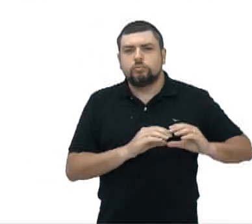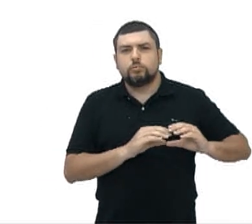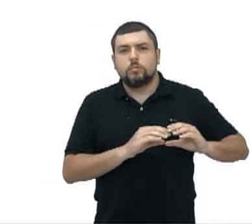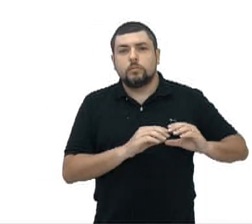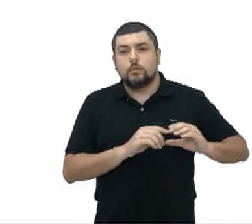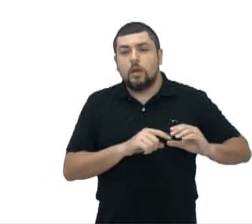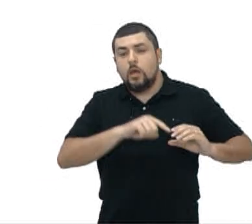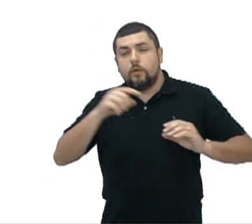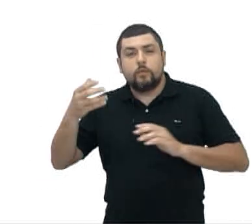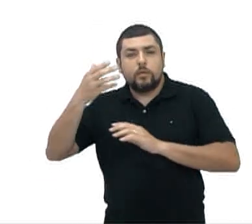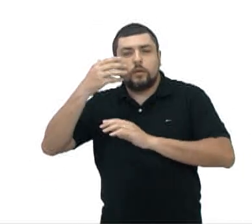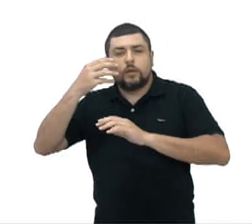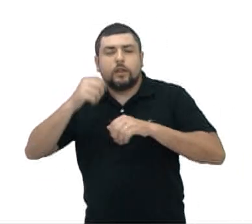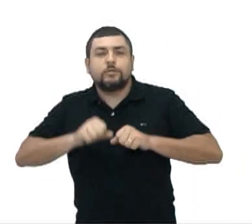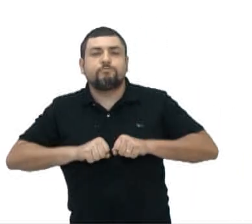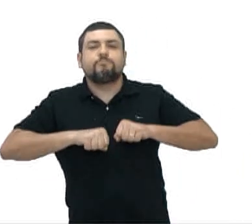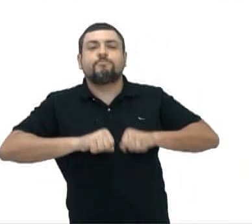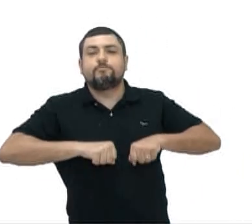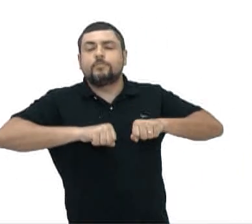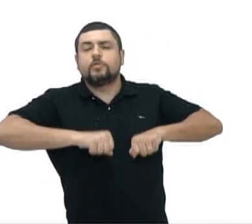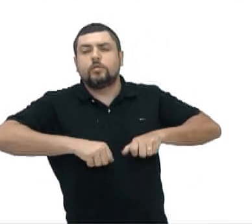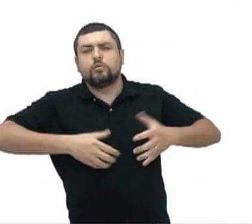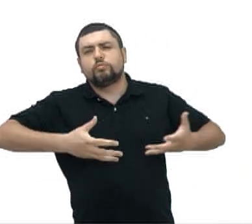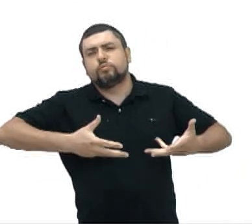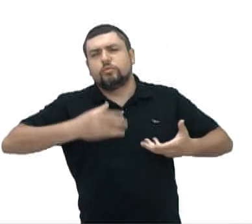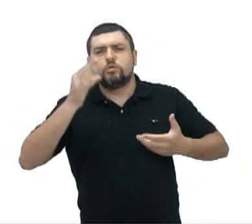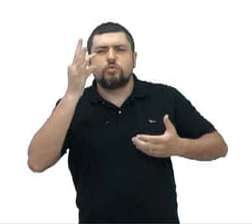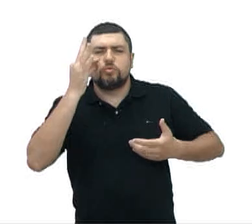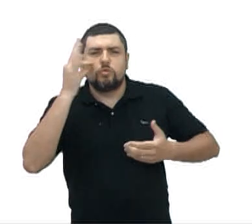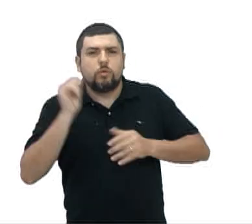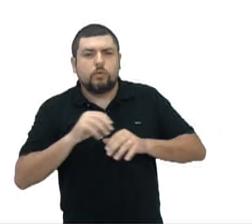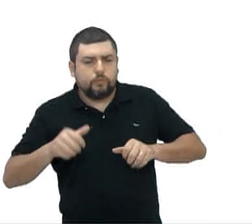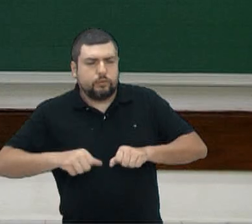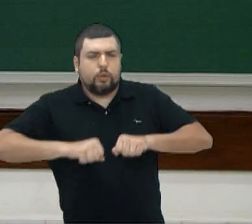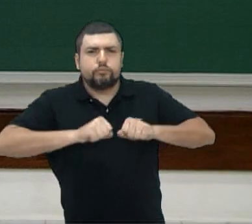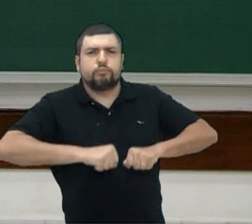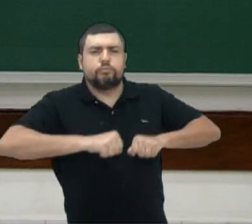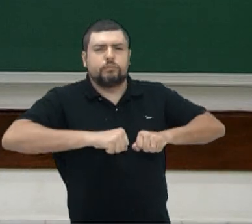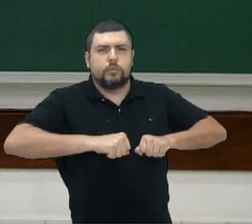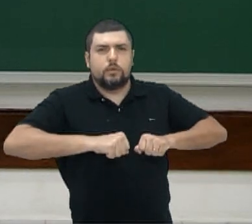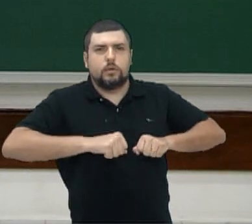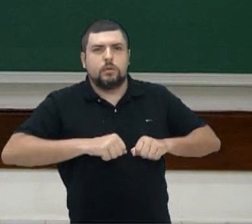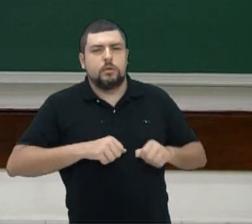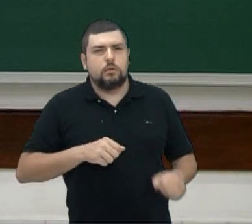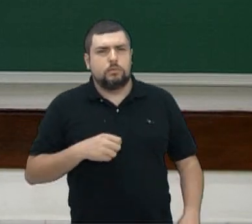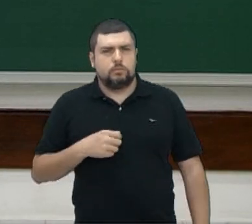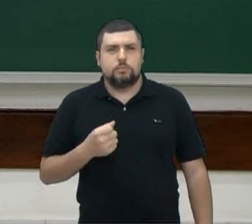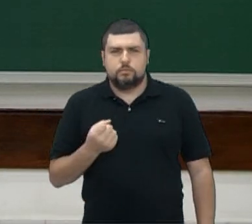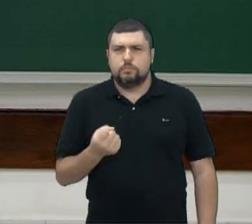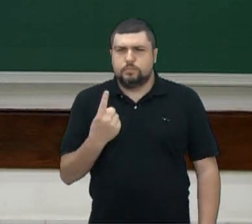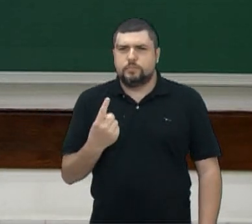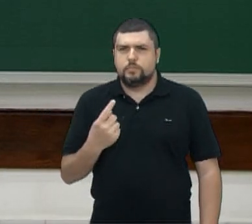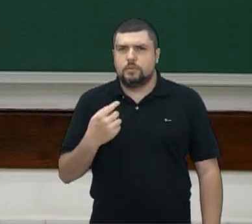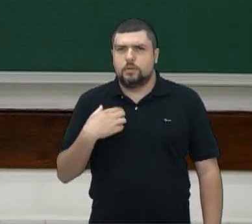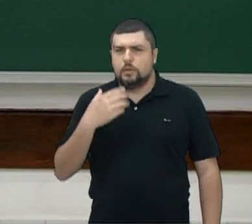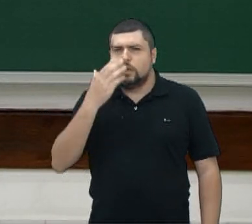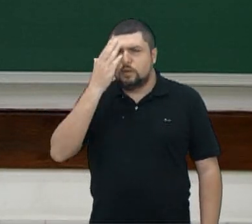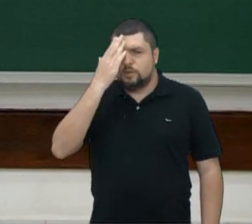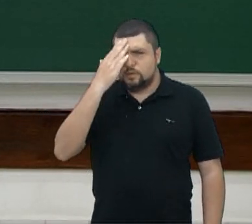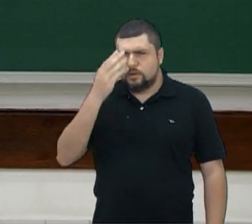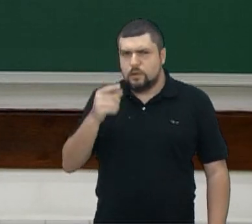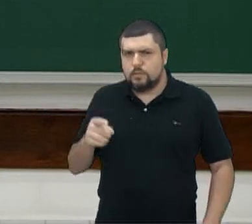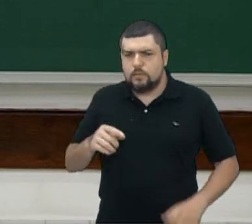bonitinho, pulando, vem o Garfield em direção a ele. Isso pra gente já é muito estranho, que a gente sabe que todo fofinho,